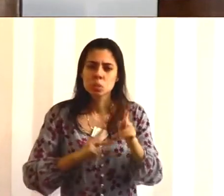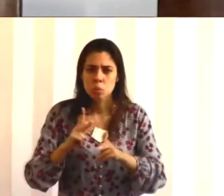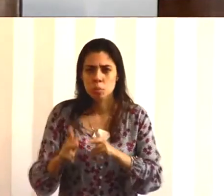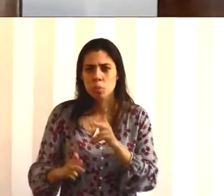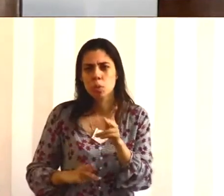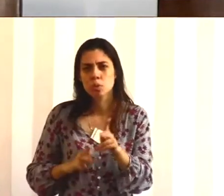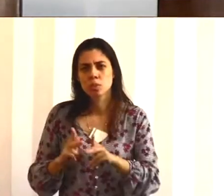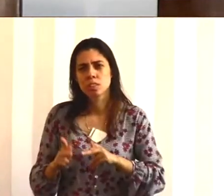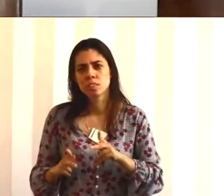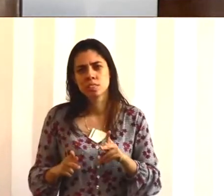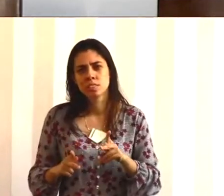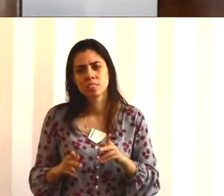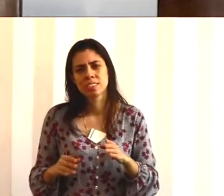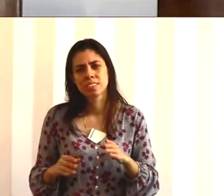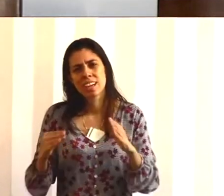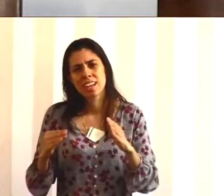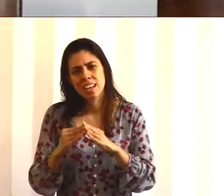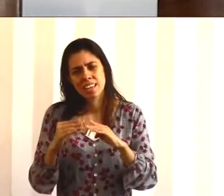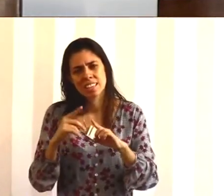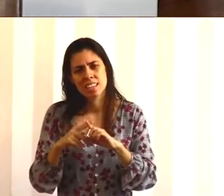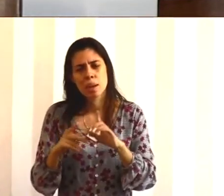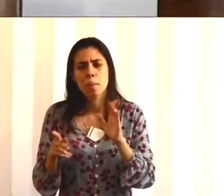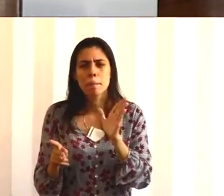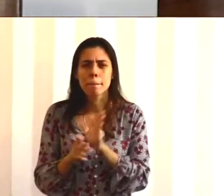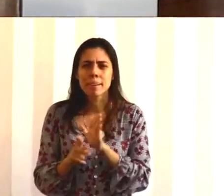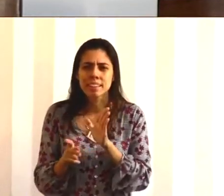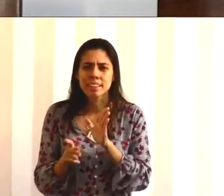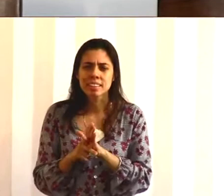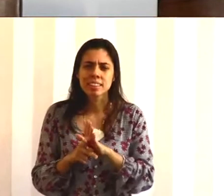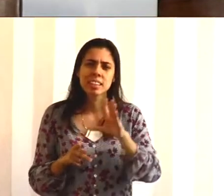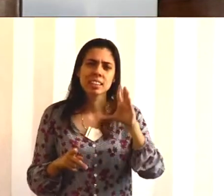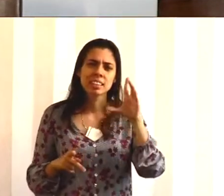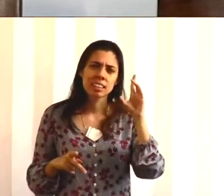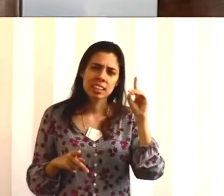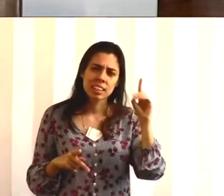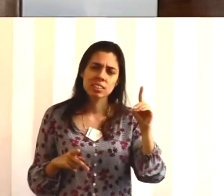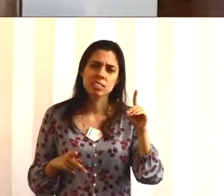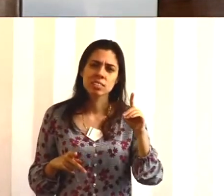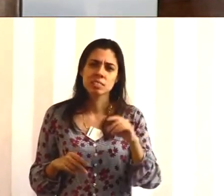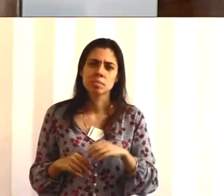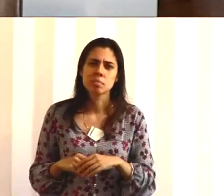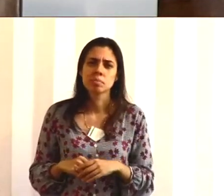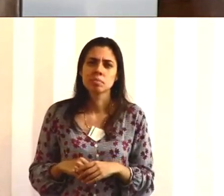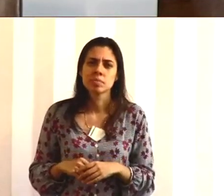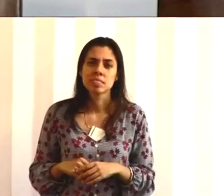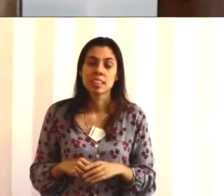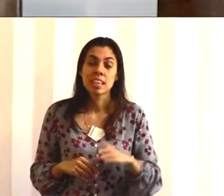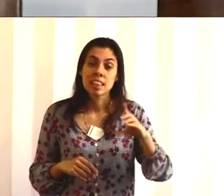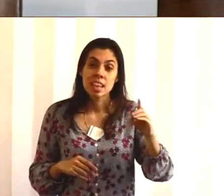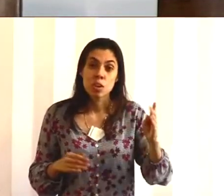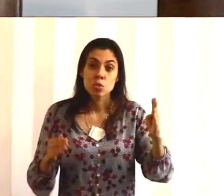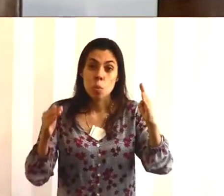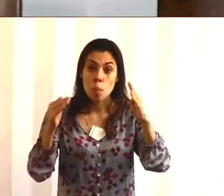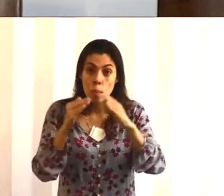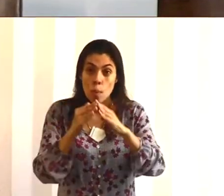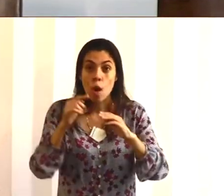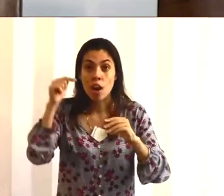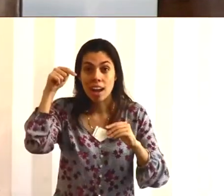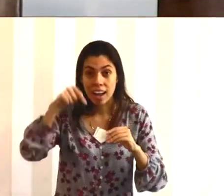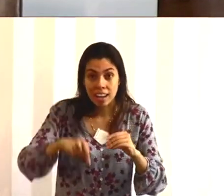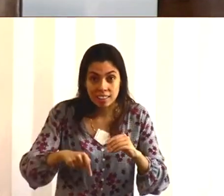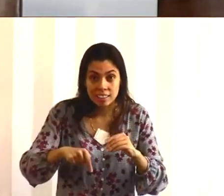de Cristo, essa igreja é dele, e essa igreja sendo dele, a habitação dele, ela não